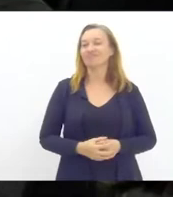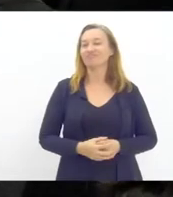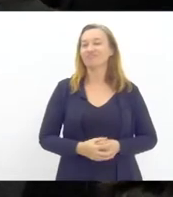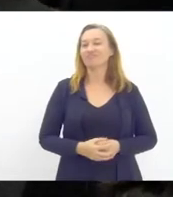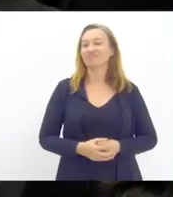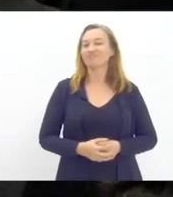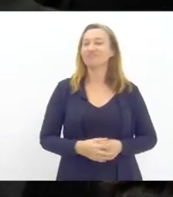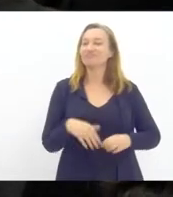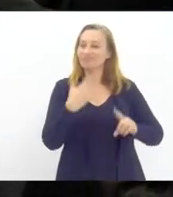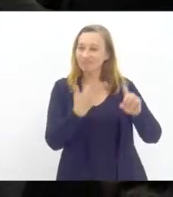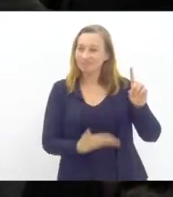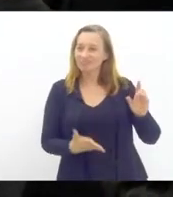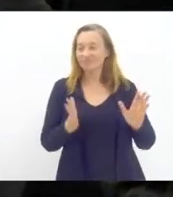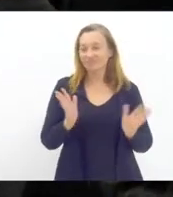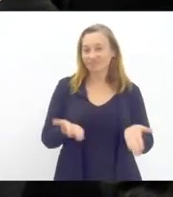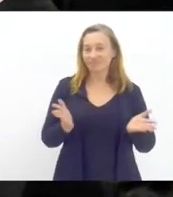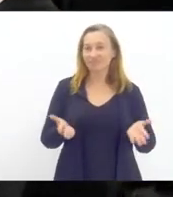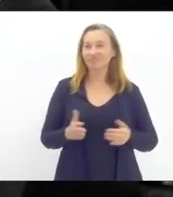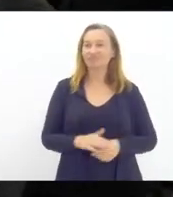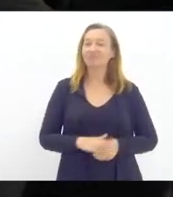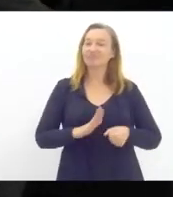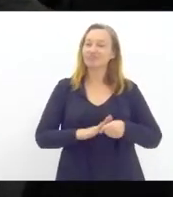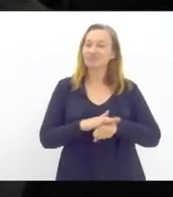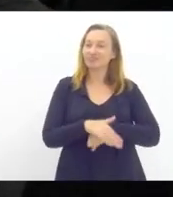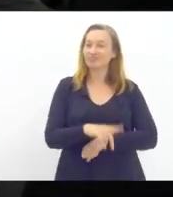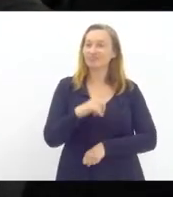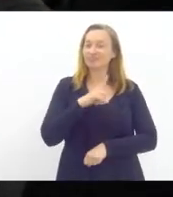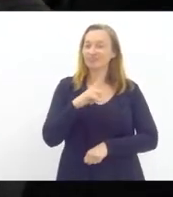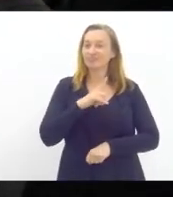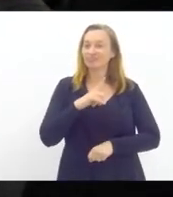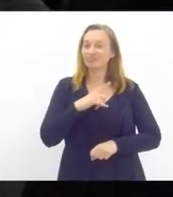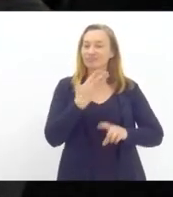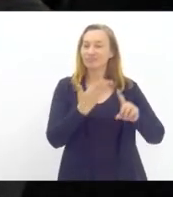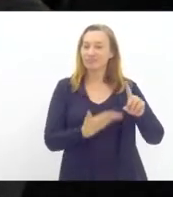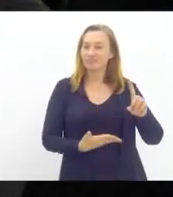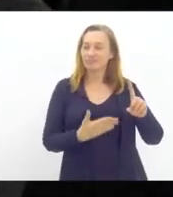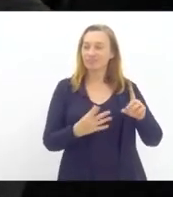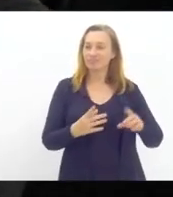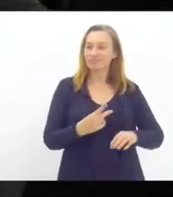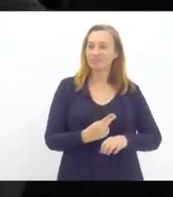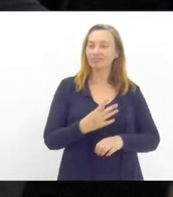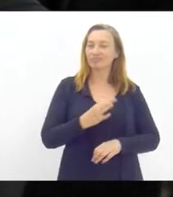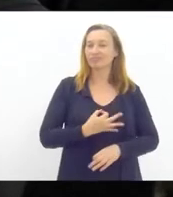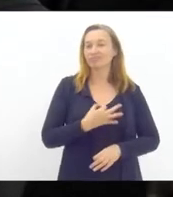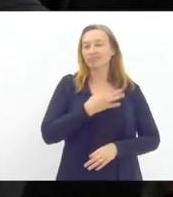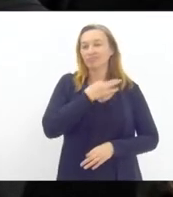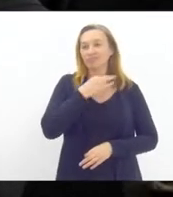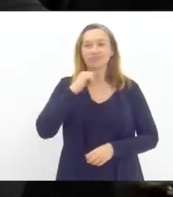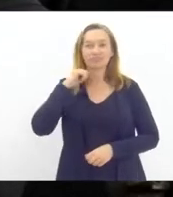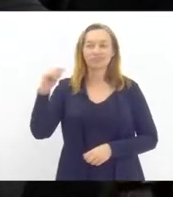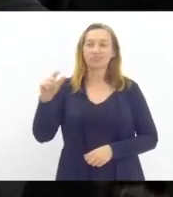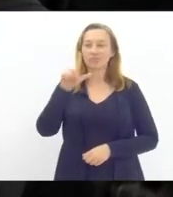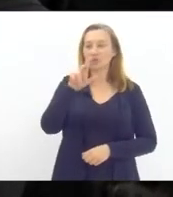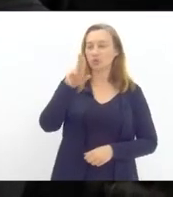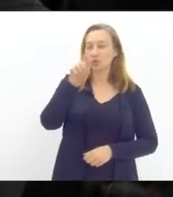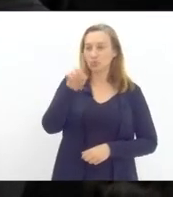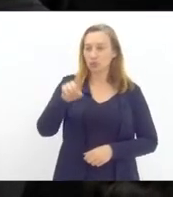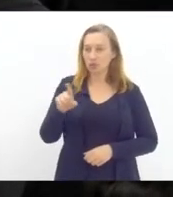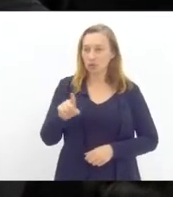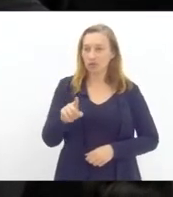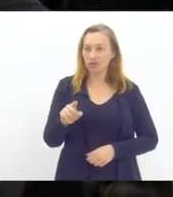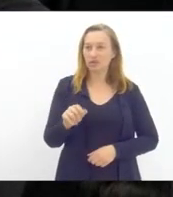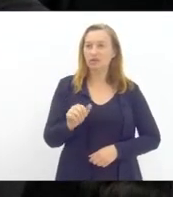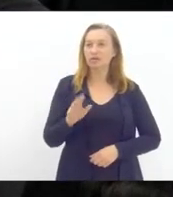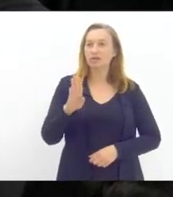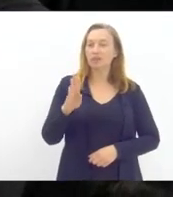nosso homenageado nesta noite temos a honra de entregar a medalha Tiradentes do senhor Luiz Antônio Batista mais